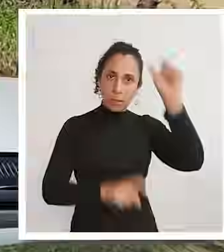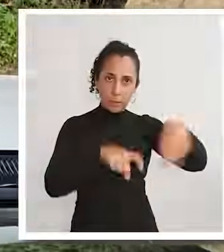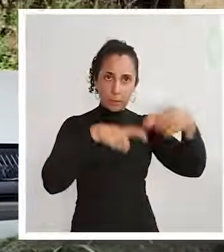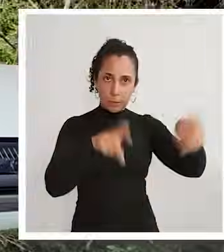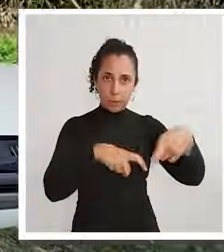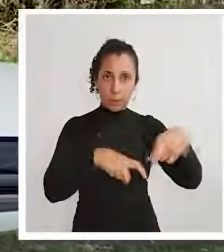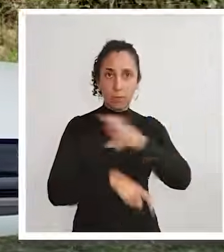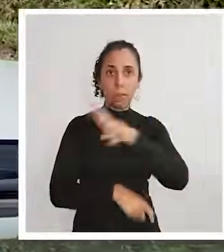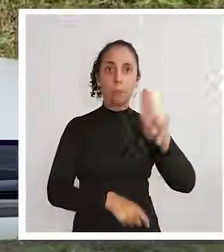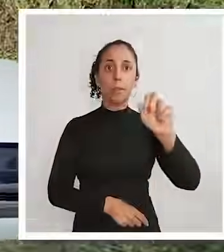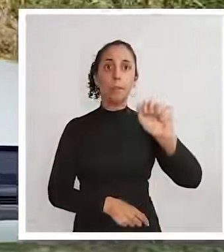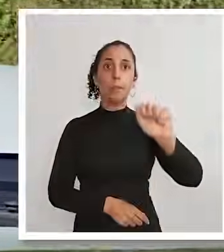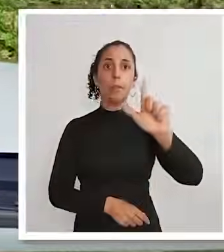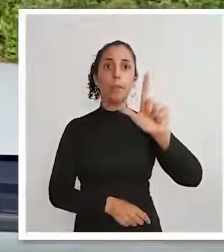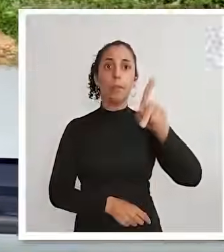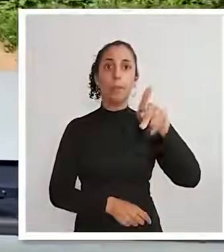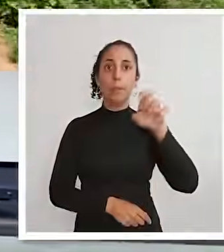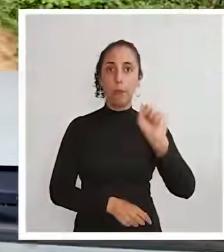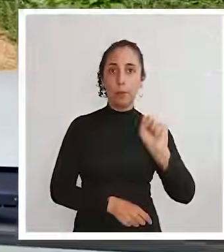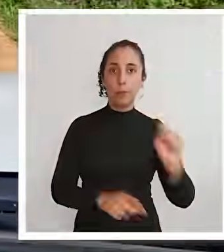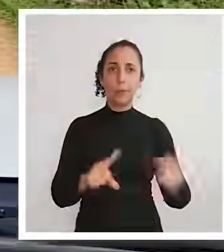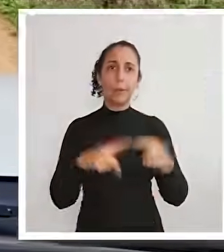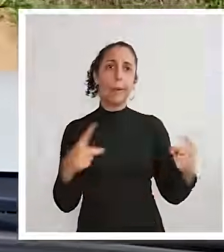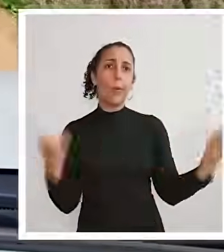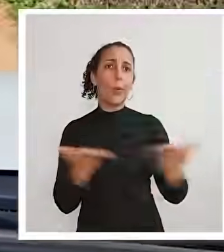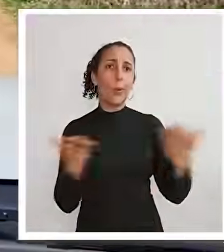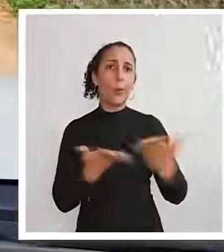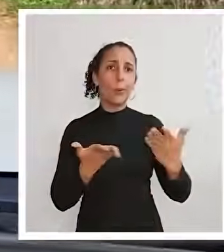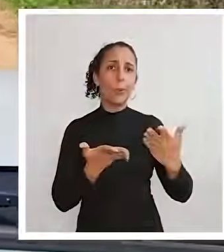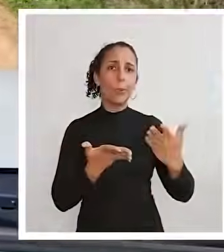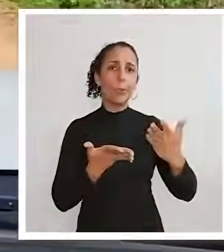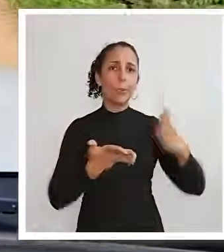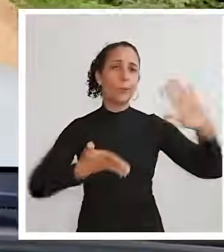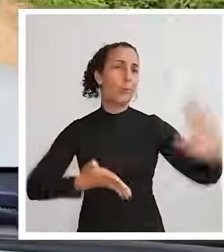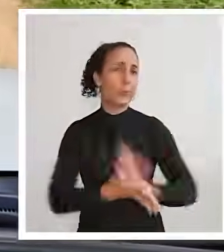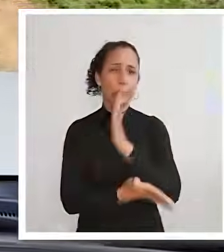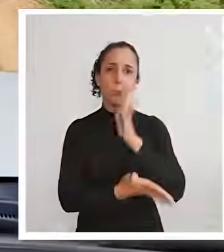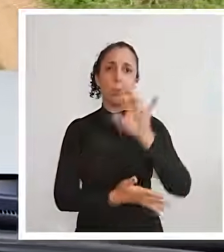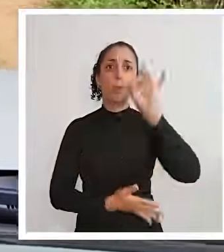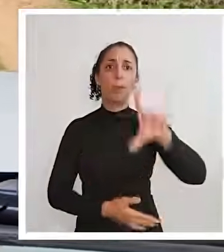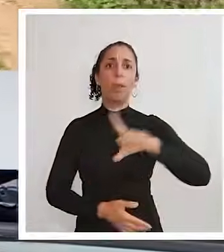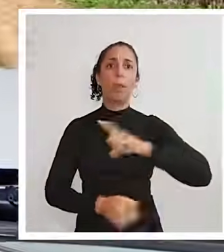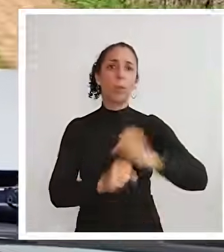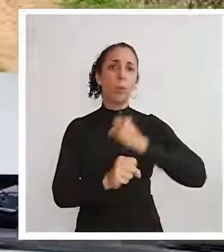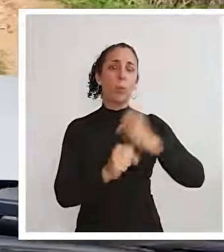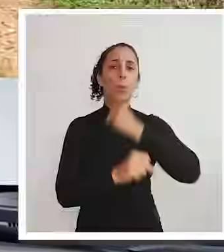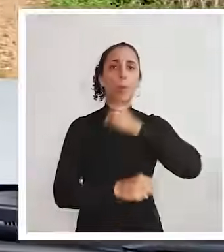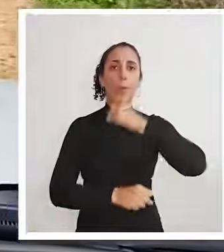a Fazenda dos Alpes, mas hoje, infelizmente, só existem ruínas.